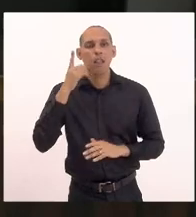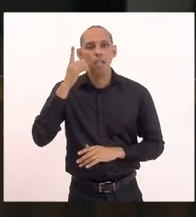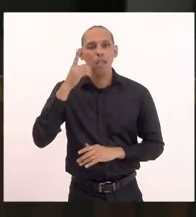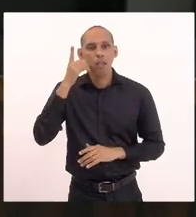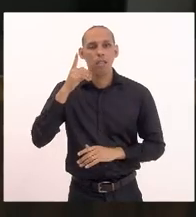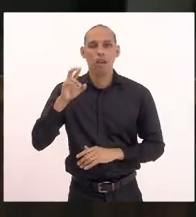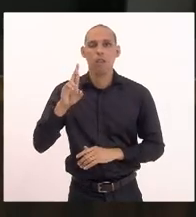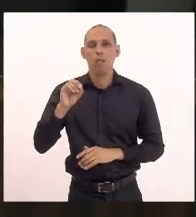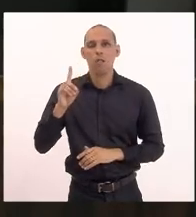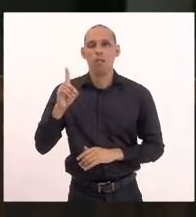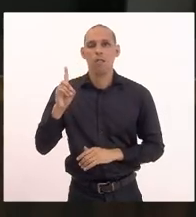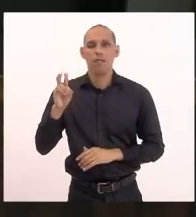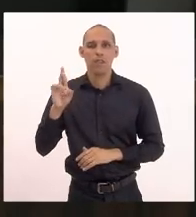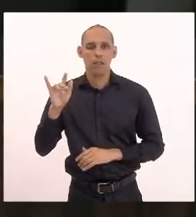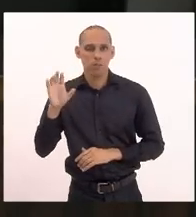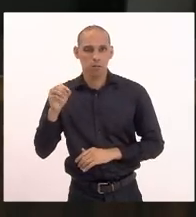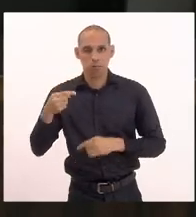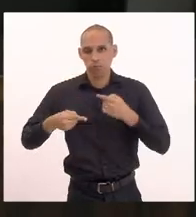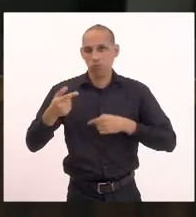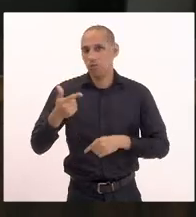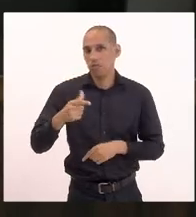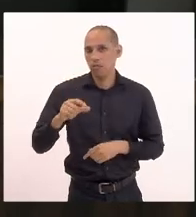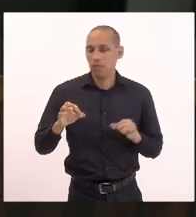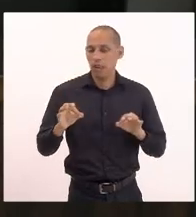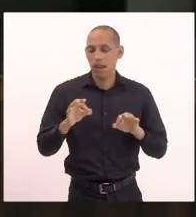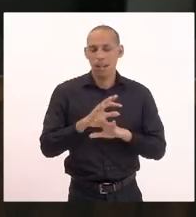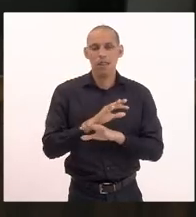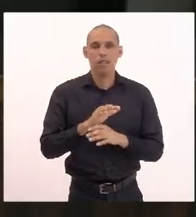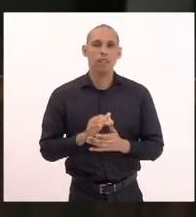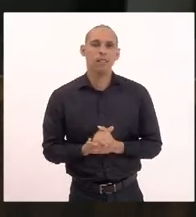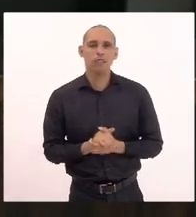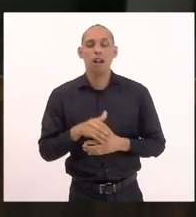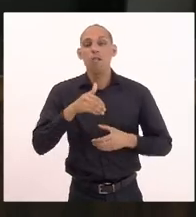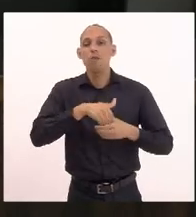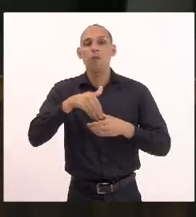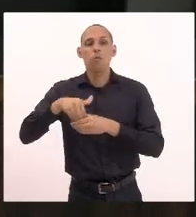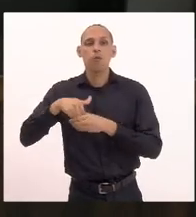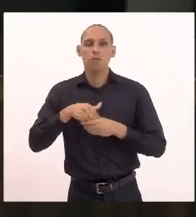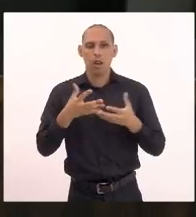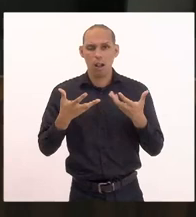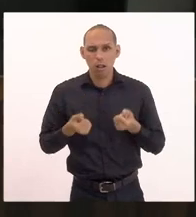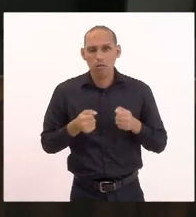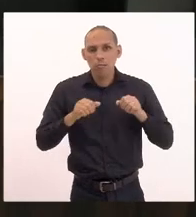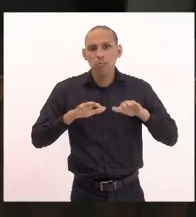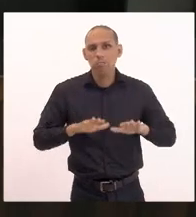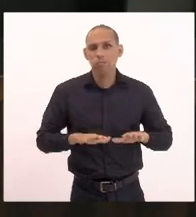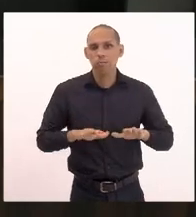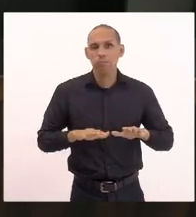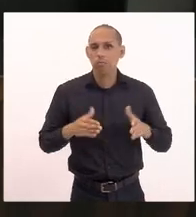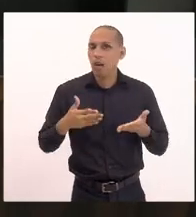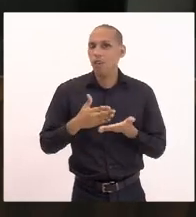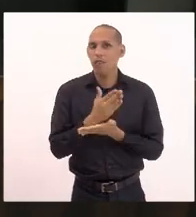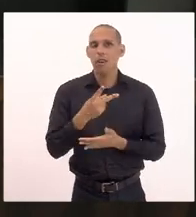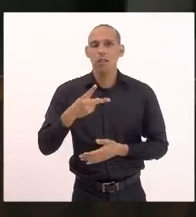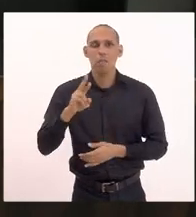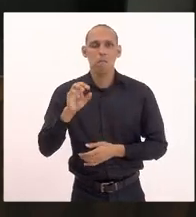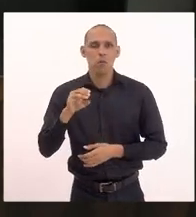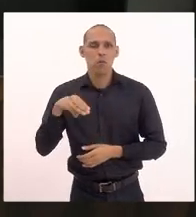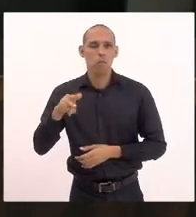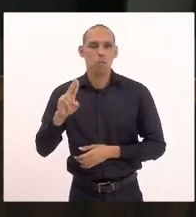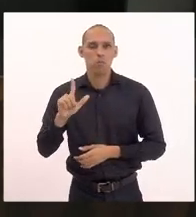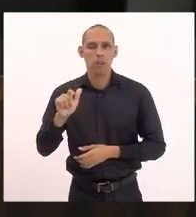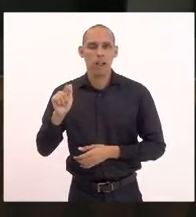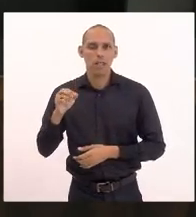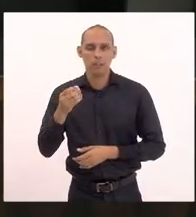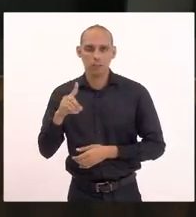Amorim. Em discussão, não havendo quem queira discutir, encerrada a discussão. Em votação, os senhores que aprovam permaneçam como estão aprovados, vai à promulgação